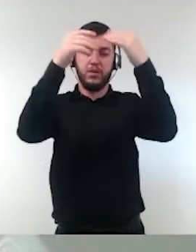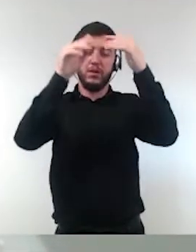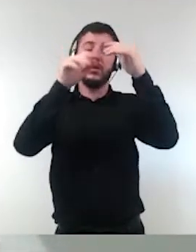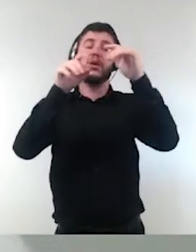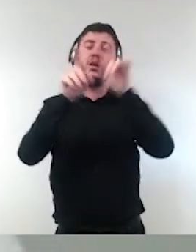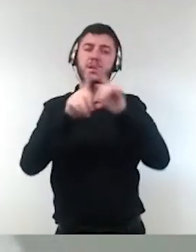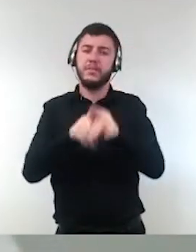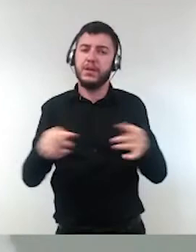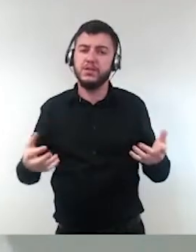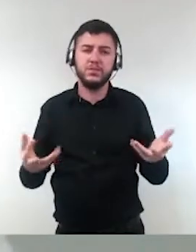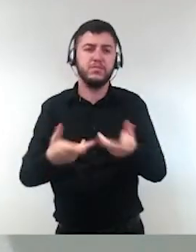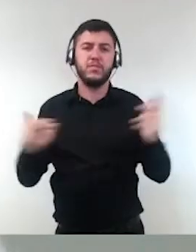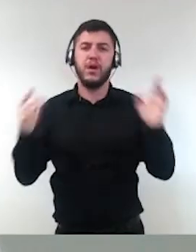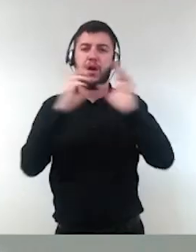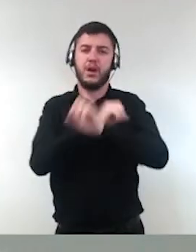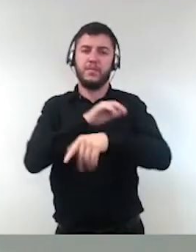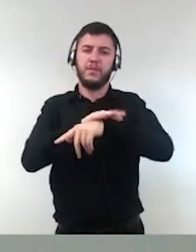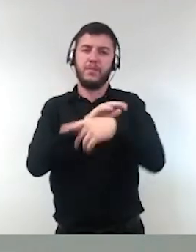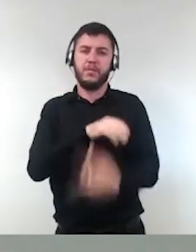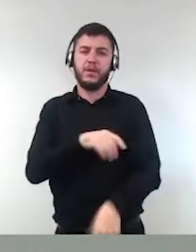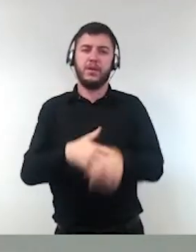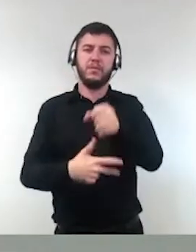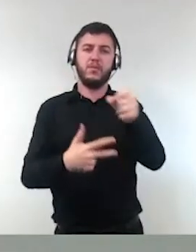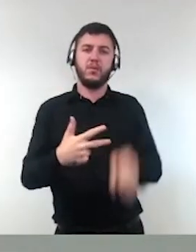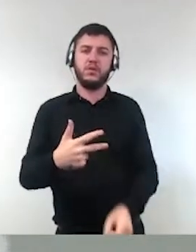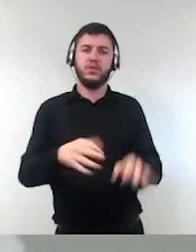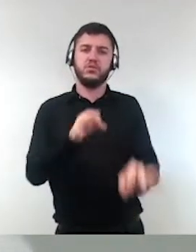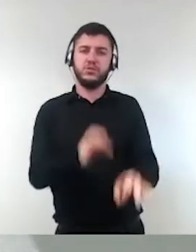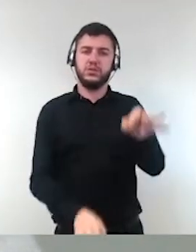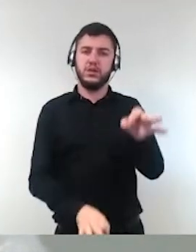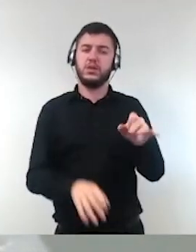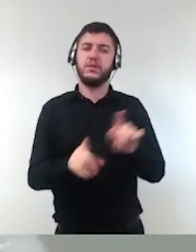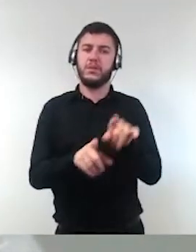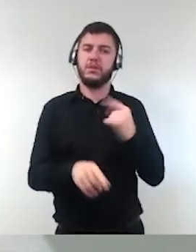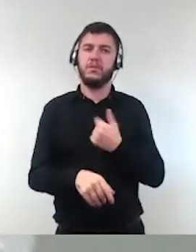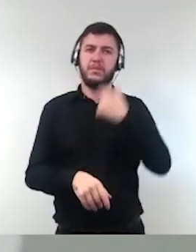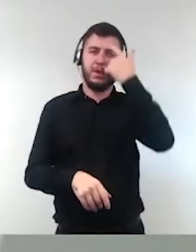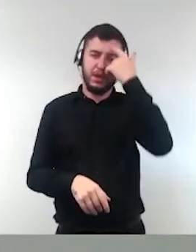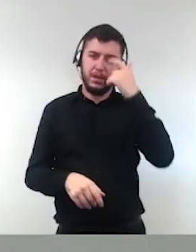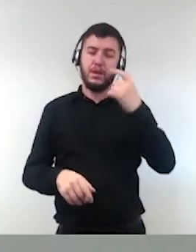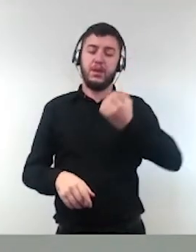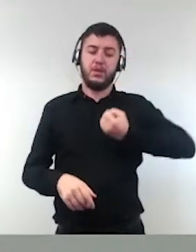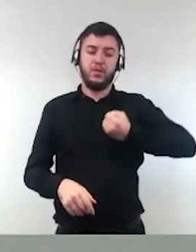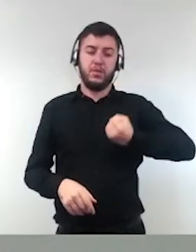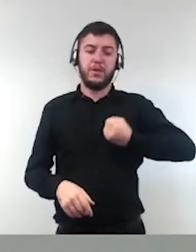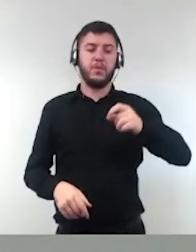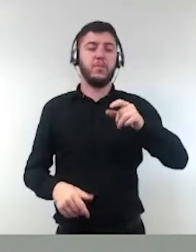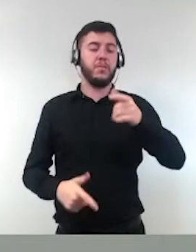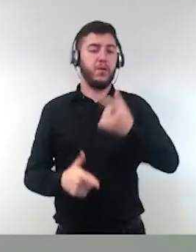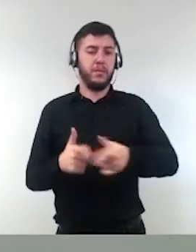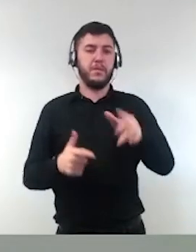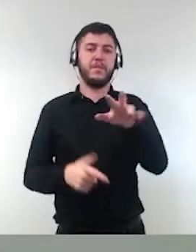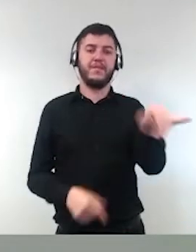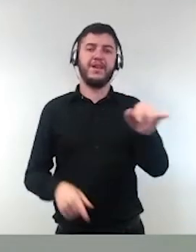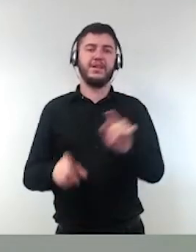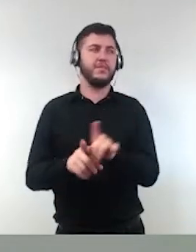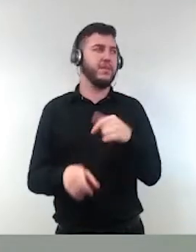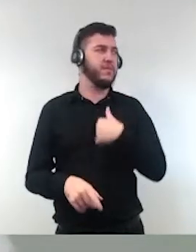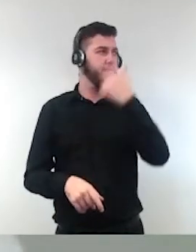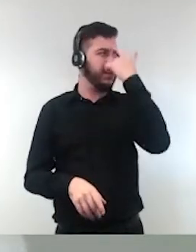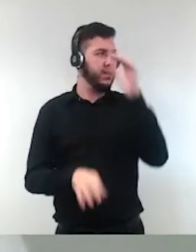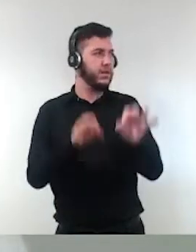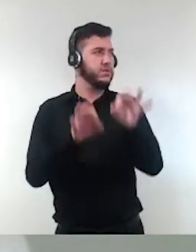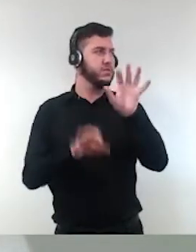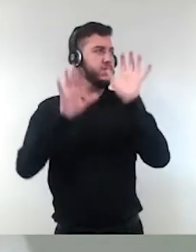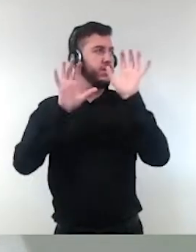brasileiro. Apenas pensar em números é um problema. A justiça, como assim também a injustiça, ela